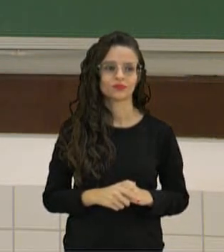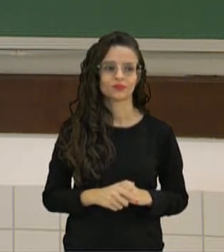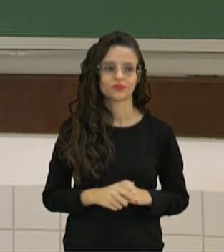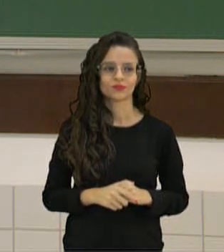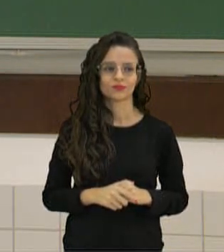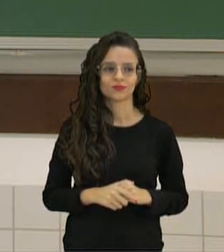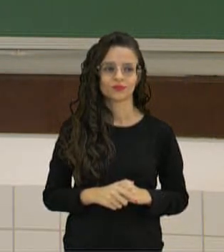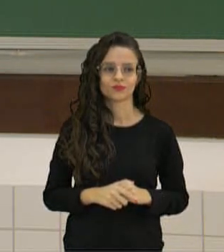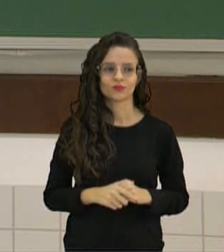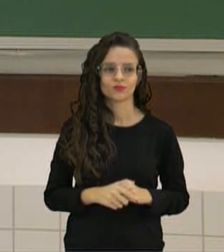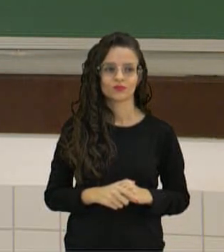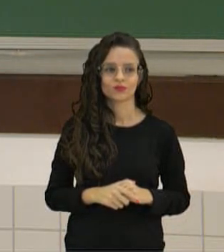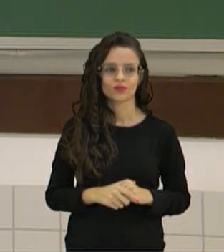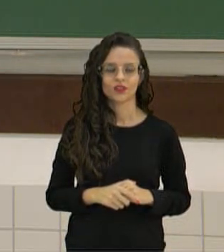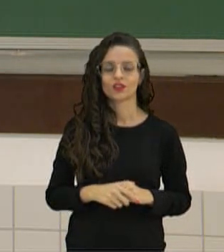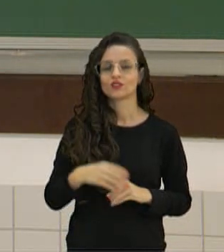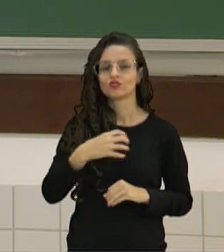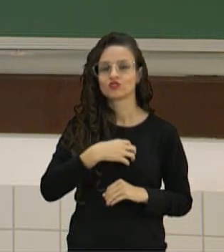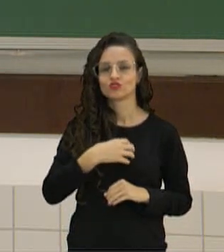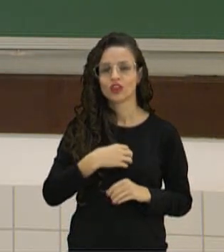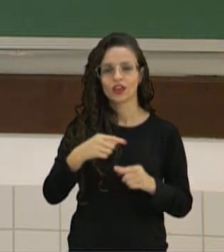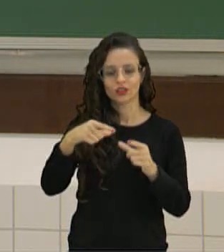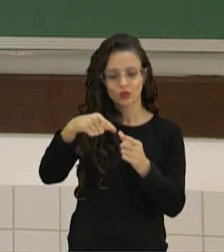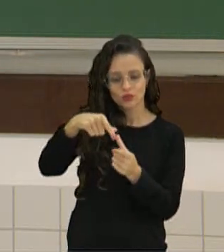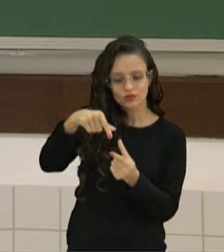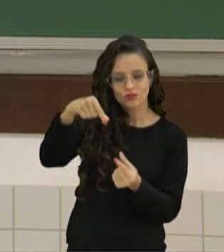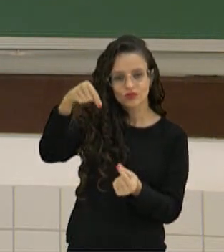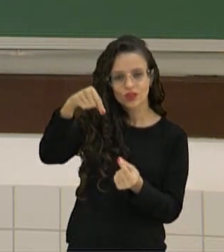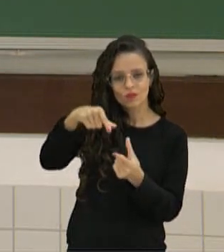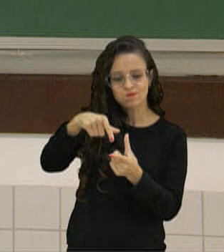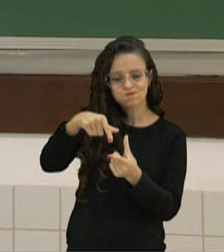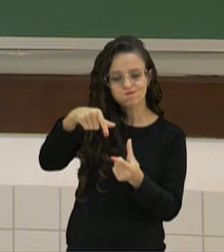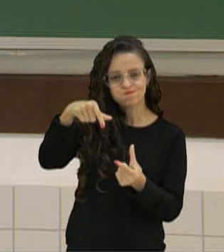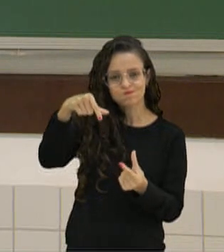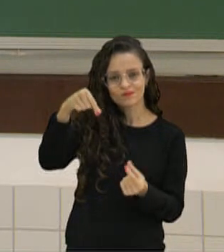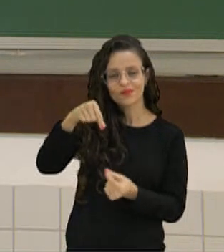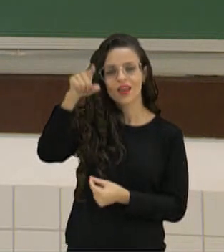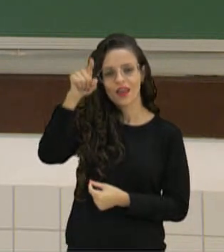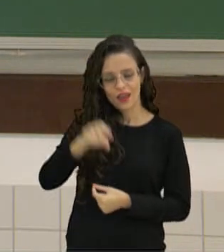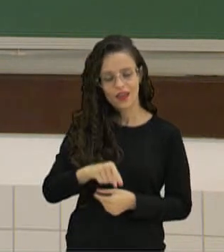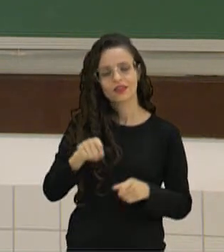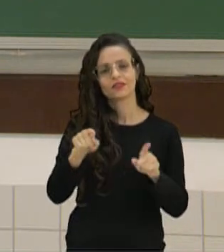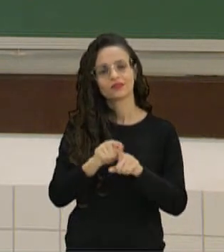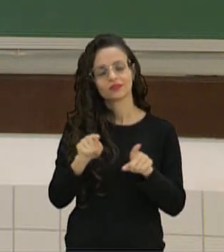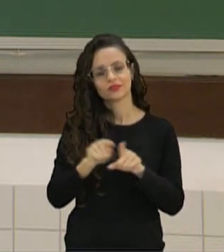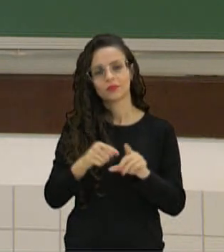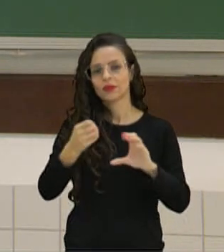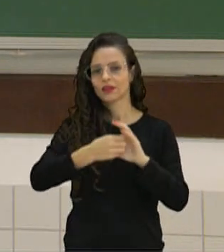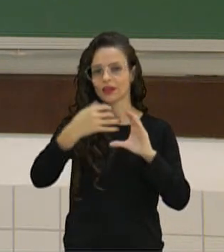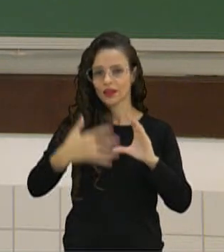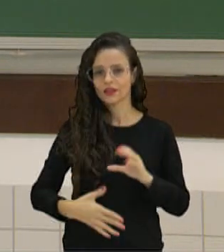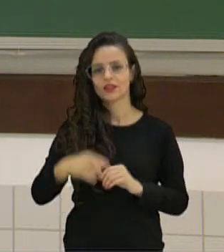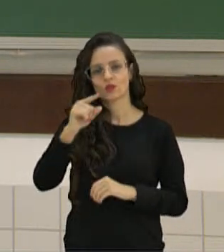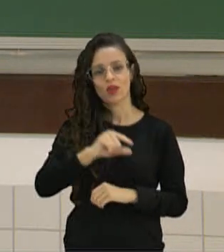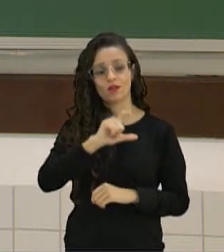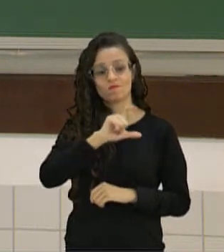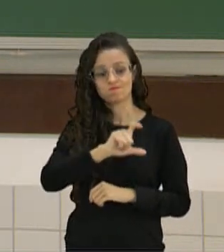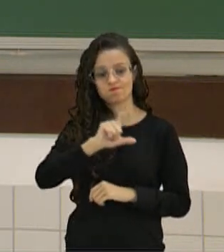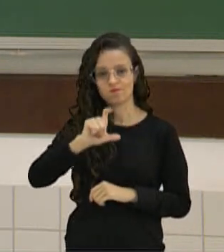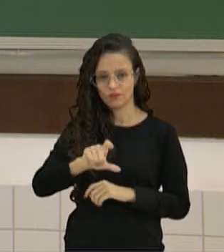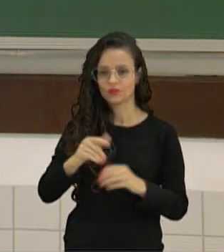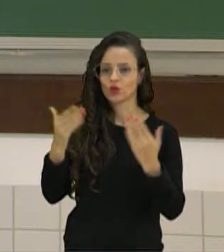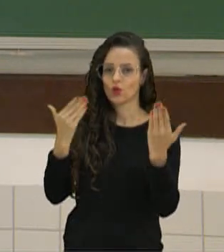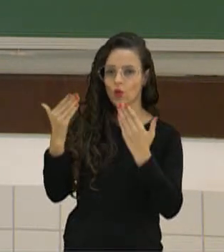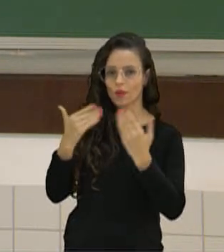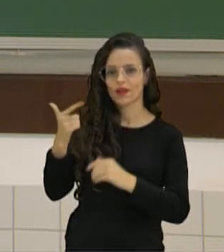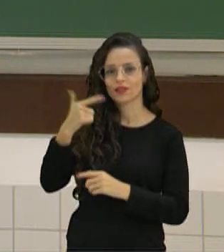Vamos colocar outra coisa aqui. A forma da vagem, ó, a forma mais inflada, essa característica é dominante em relação à